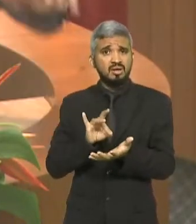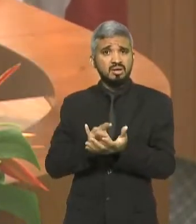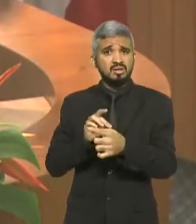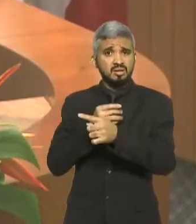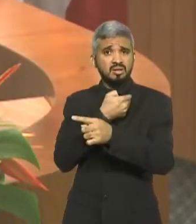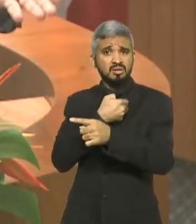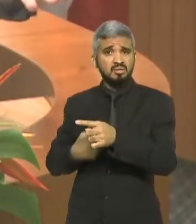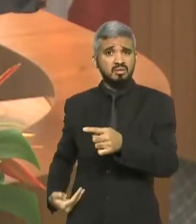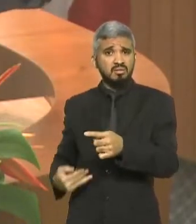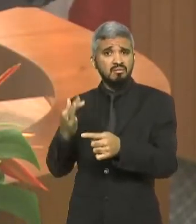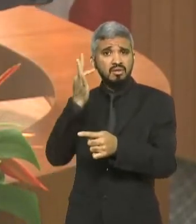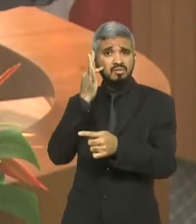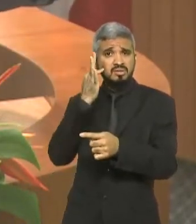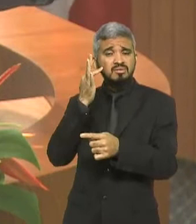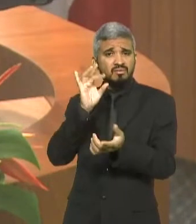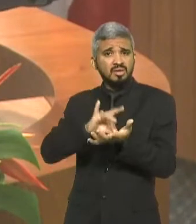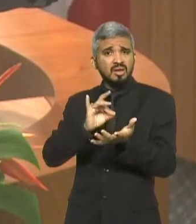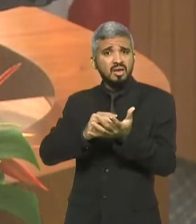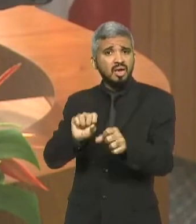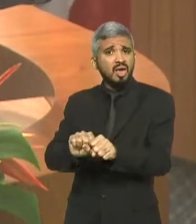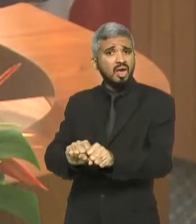Dino, quebrou o Estado do Maranhão.